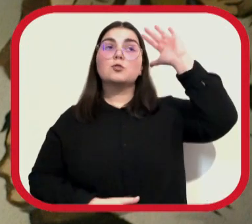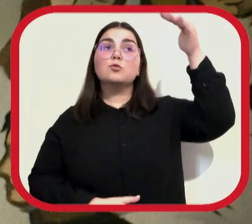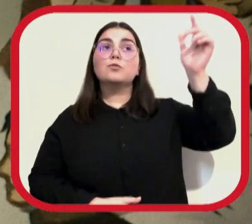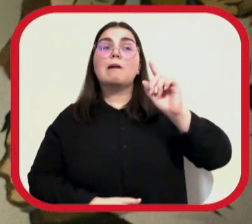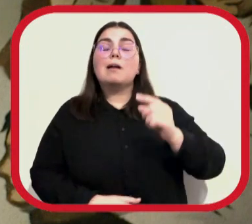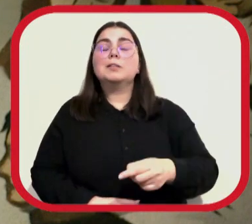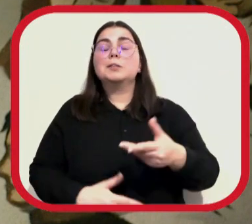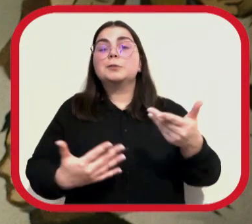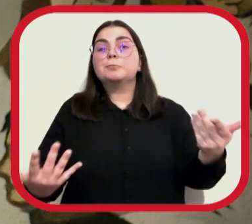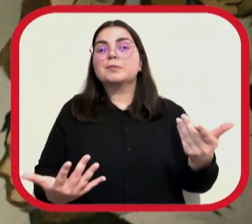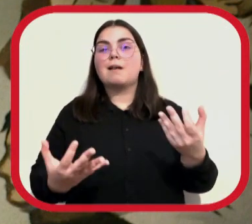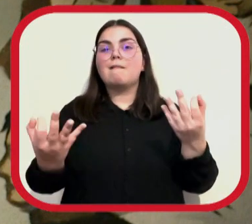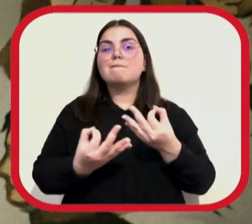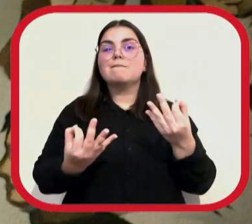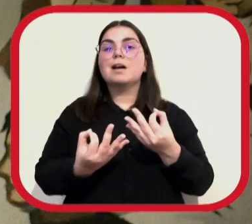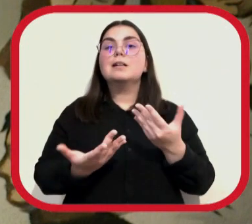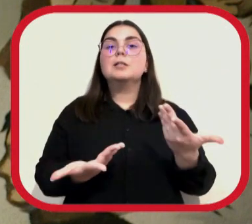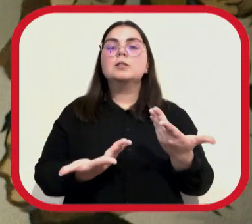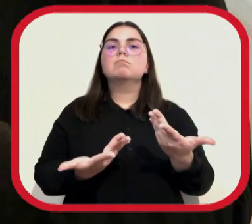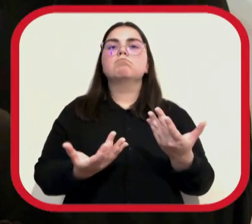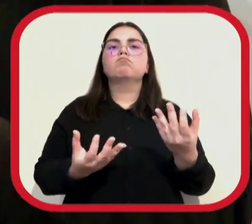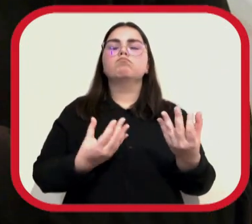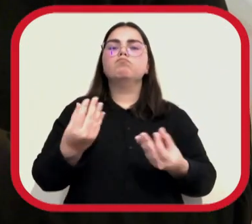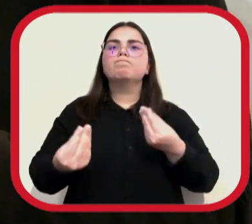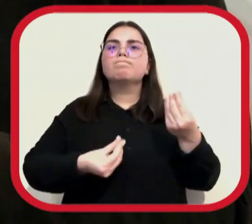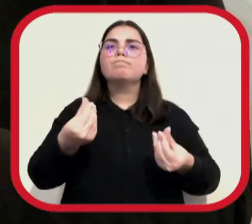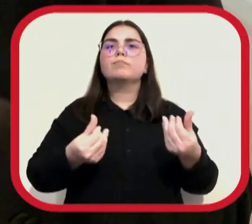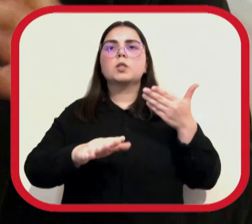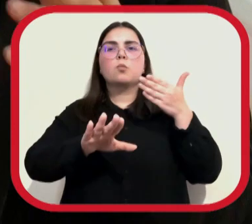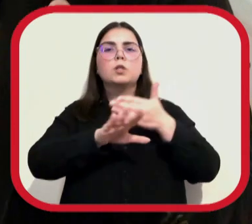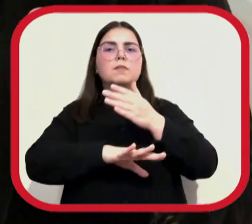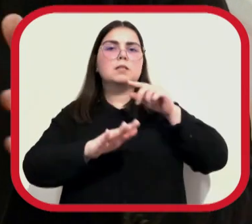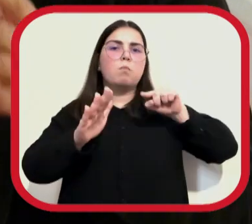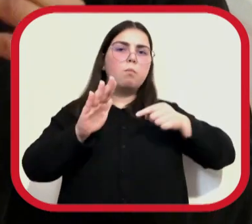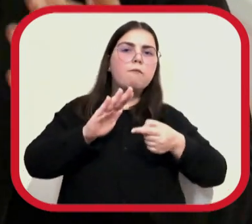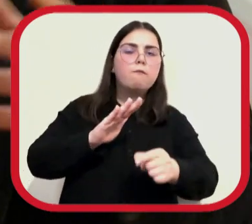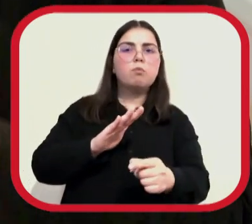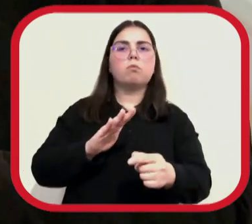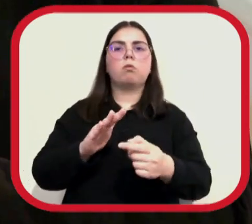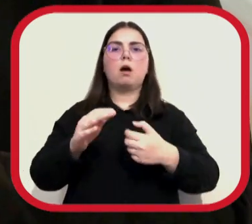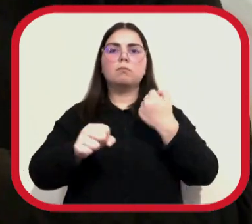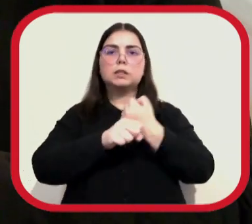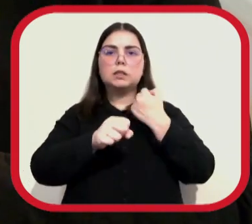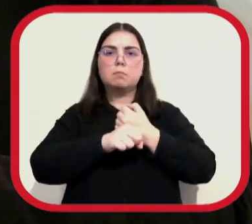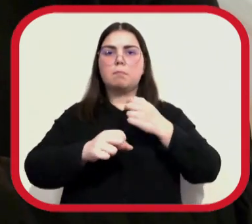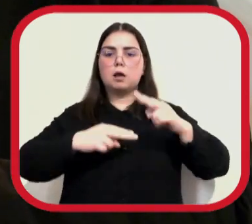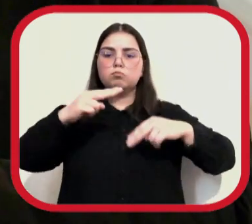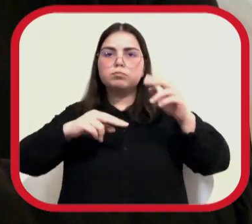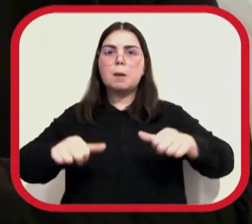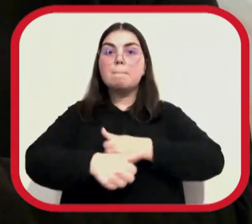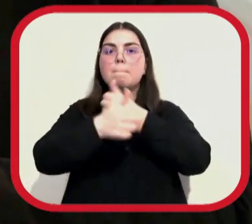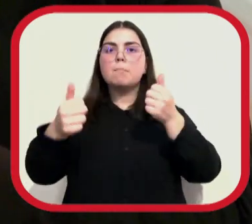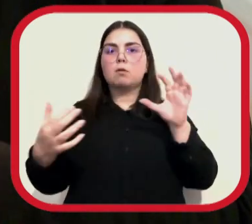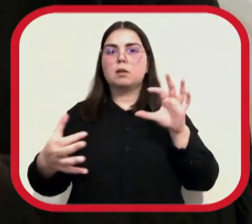Os planos para o futuro do museu consistem essencialmente na realização de uma intervenção profunda de